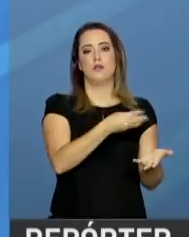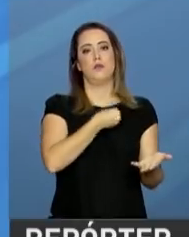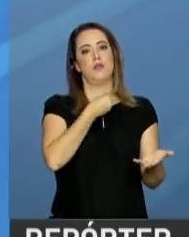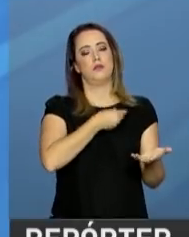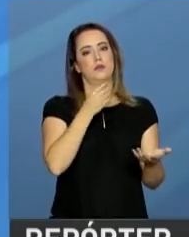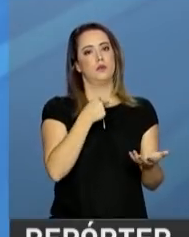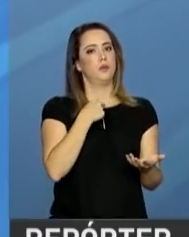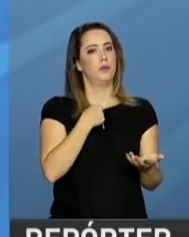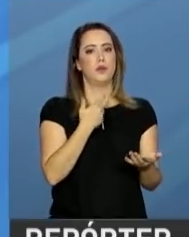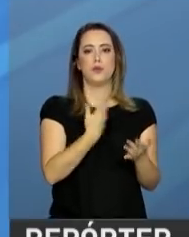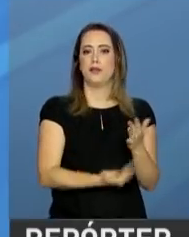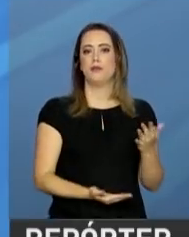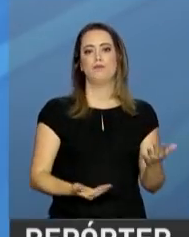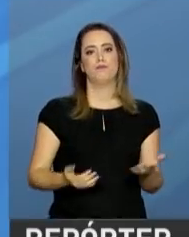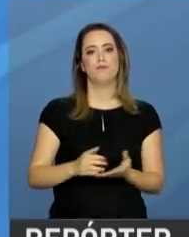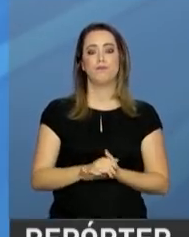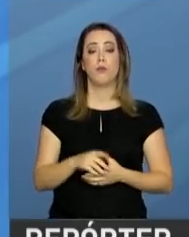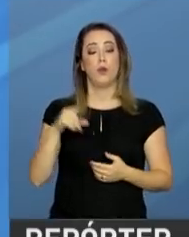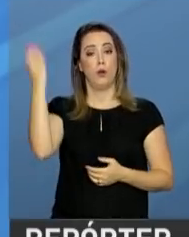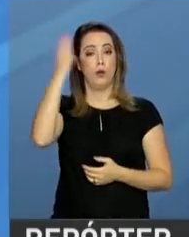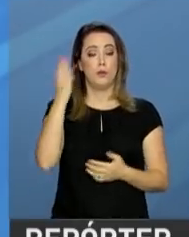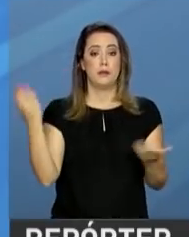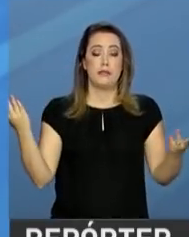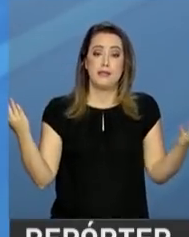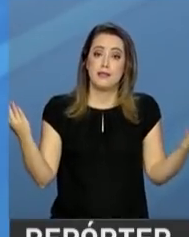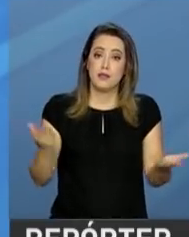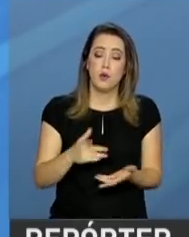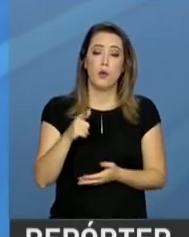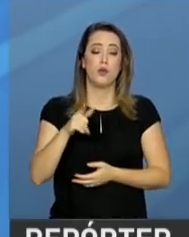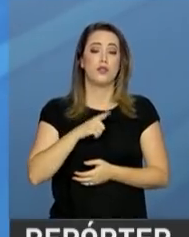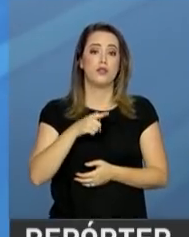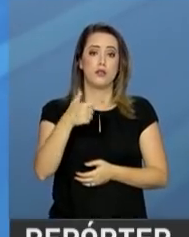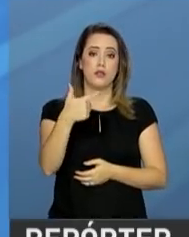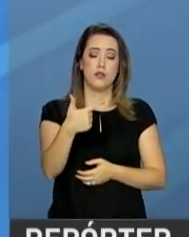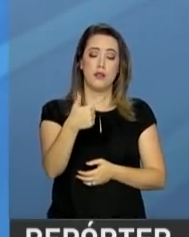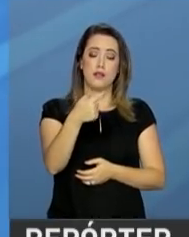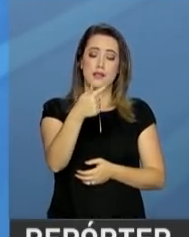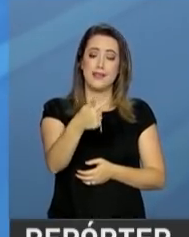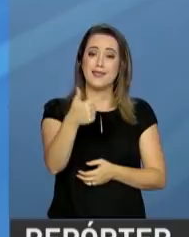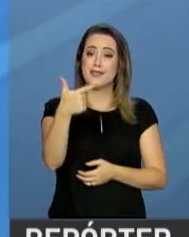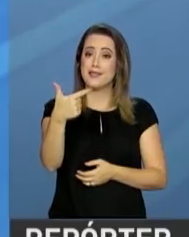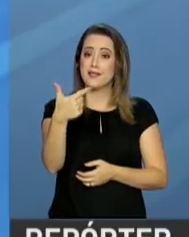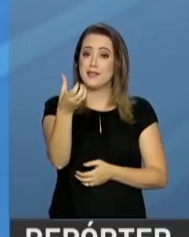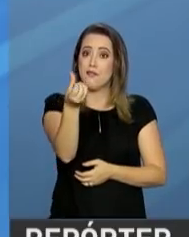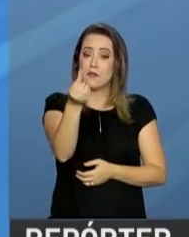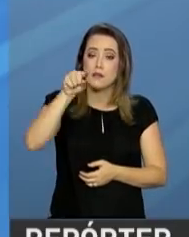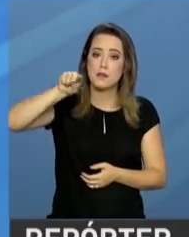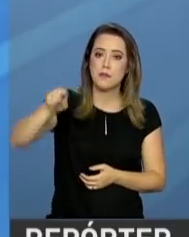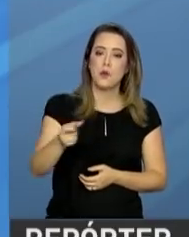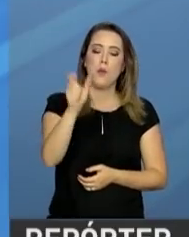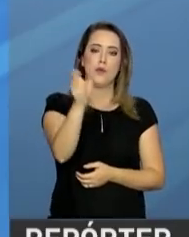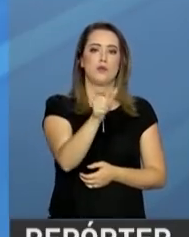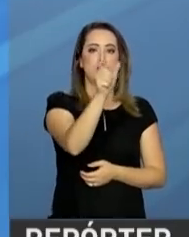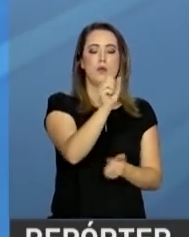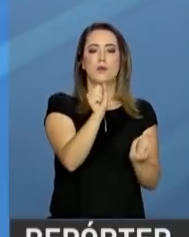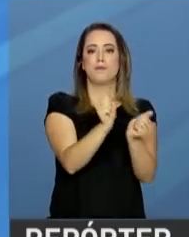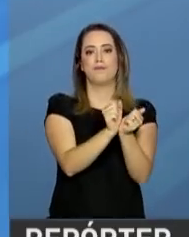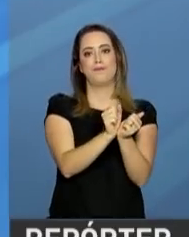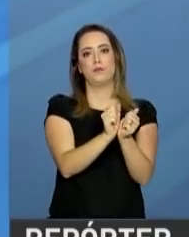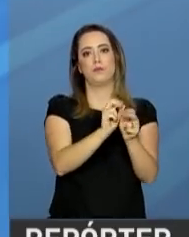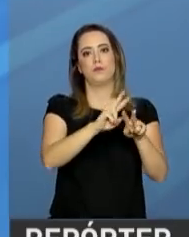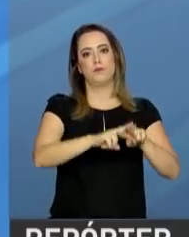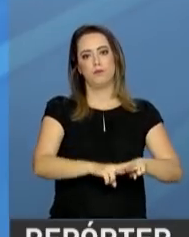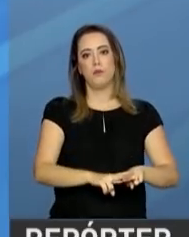não podemos perder essa oportunidade o brasil hoje tem 726 mil privados de liberdade